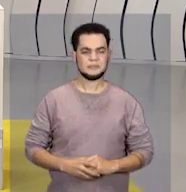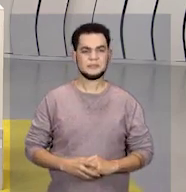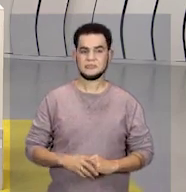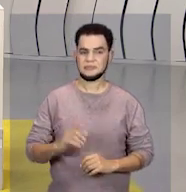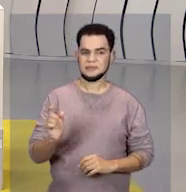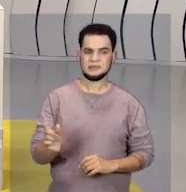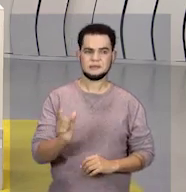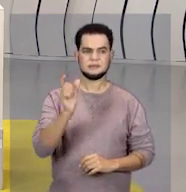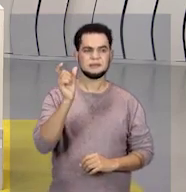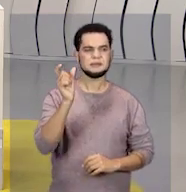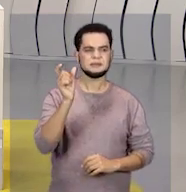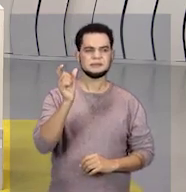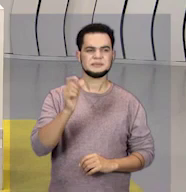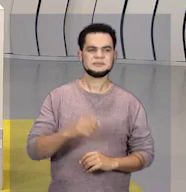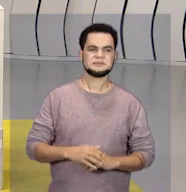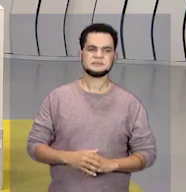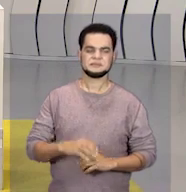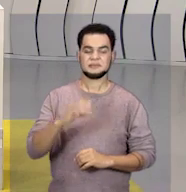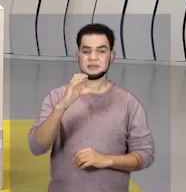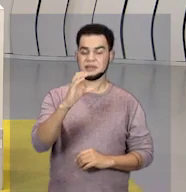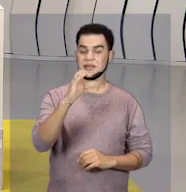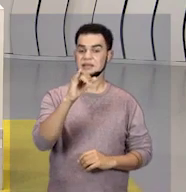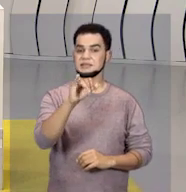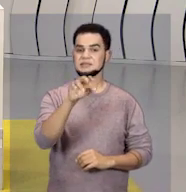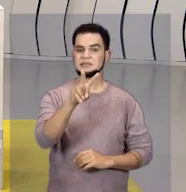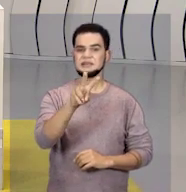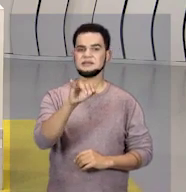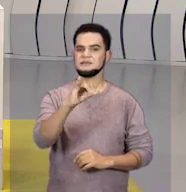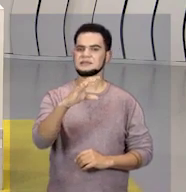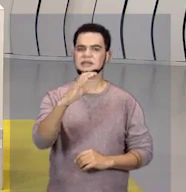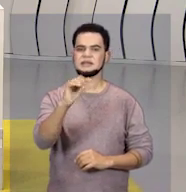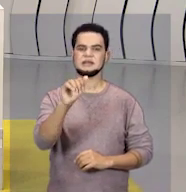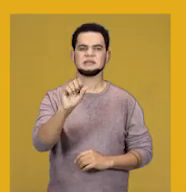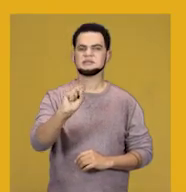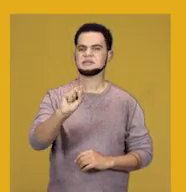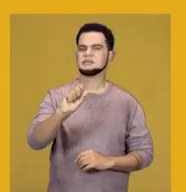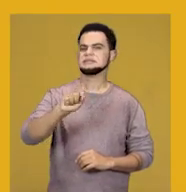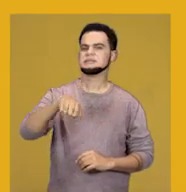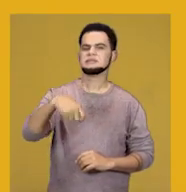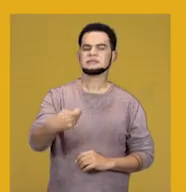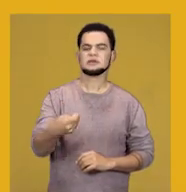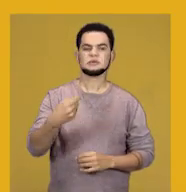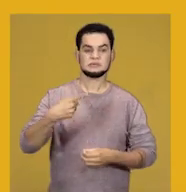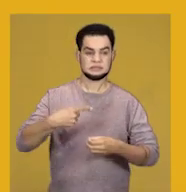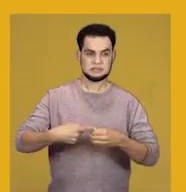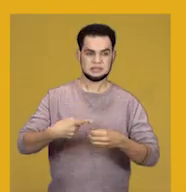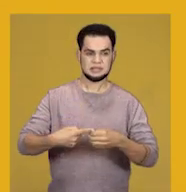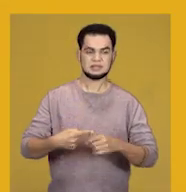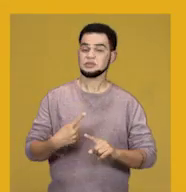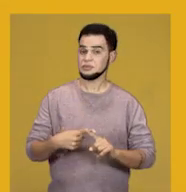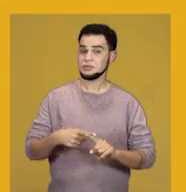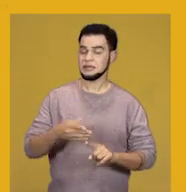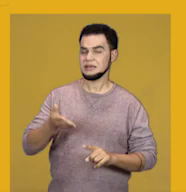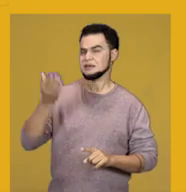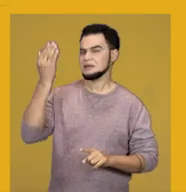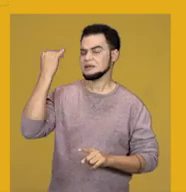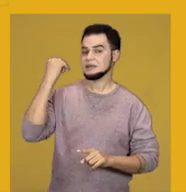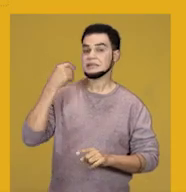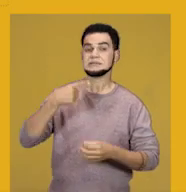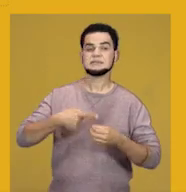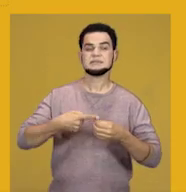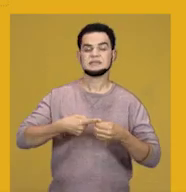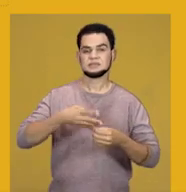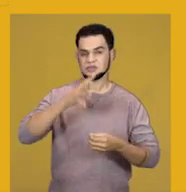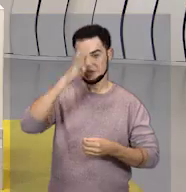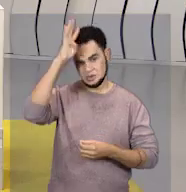palavra civitas, que significa cidade. Lá na cidade de Roma, antigamente, existiam aquelas pessoas